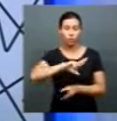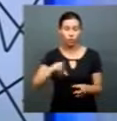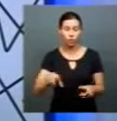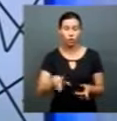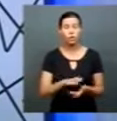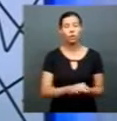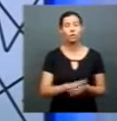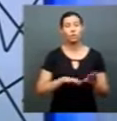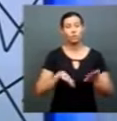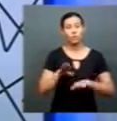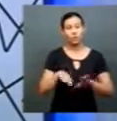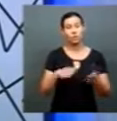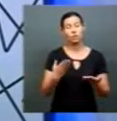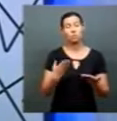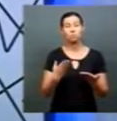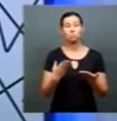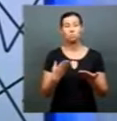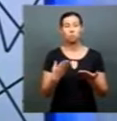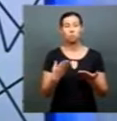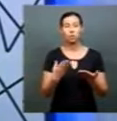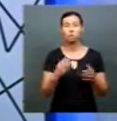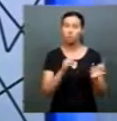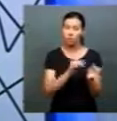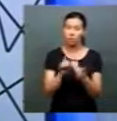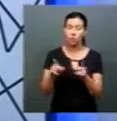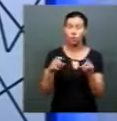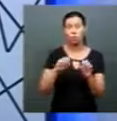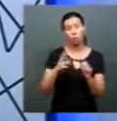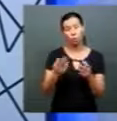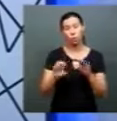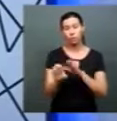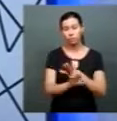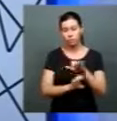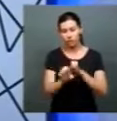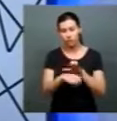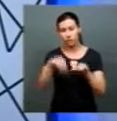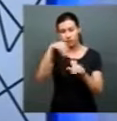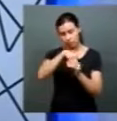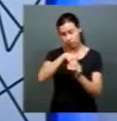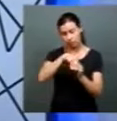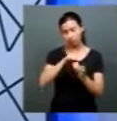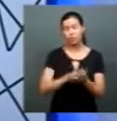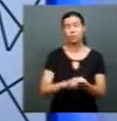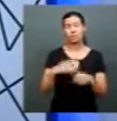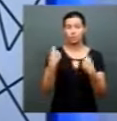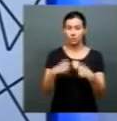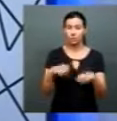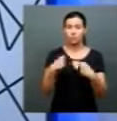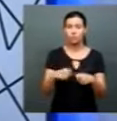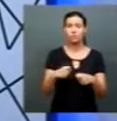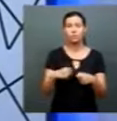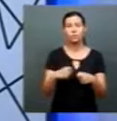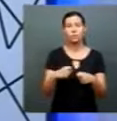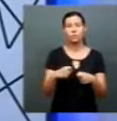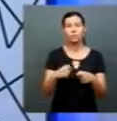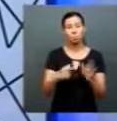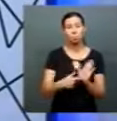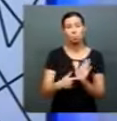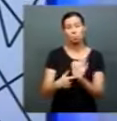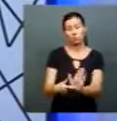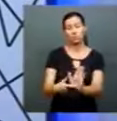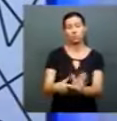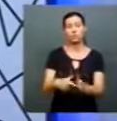ser para o mercado, pode ser até para a própria empresa, mas que isso seja colocado no mercado. Então, aquilo, a gente tem que, pode ter uma ideia ótima, mas a gente